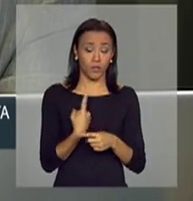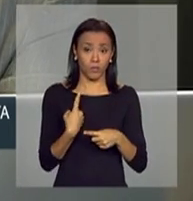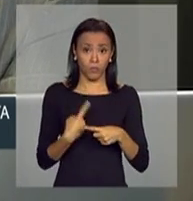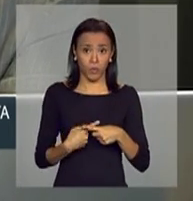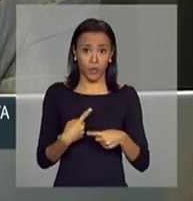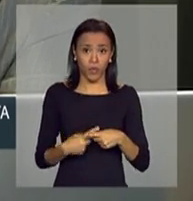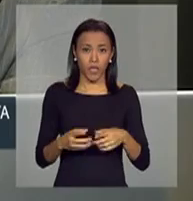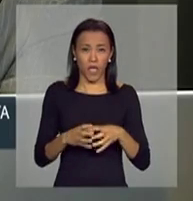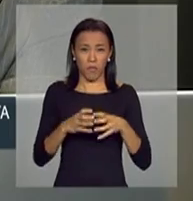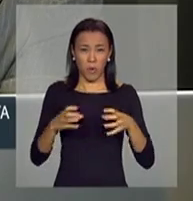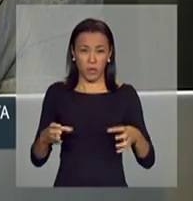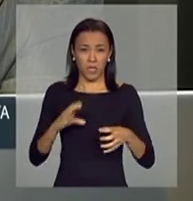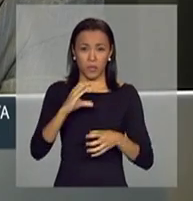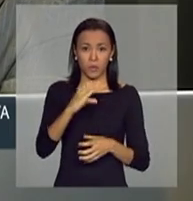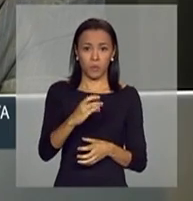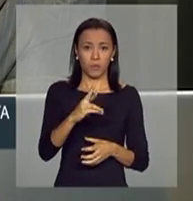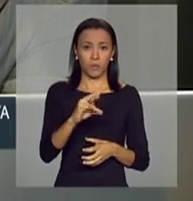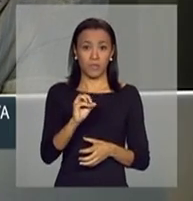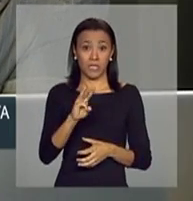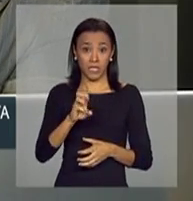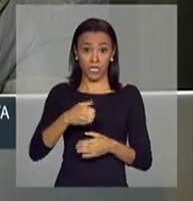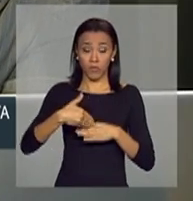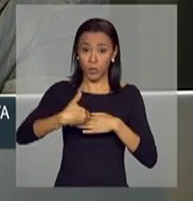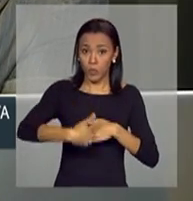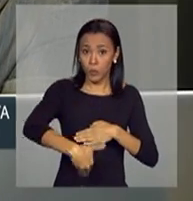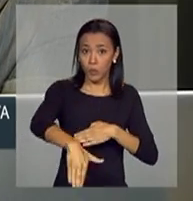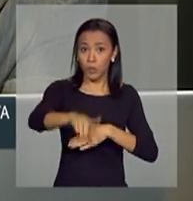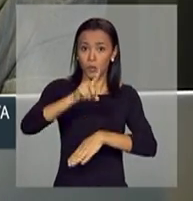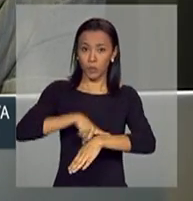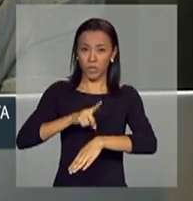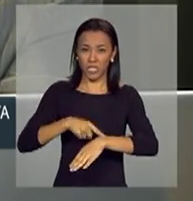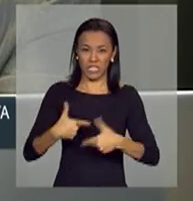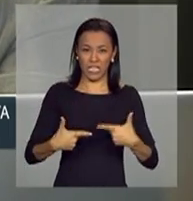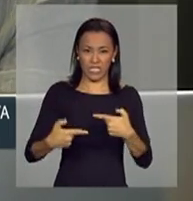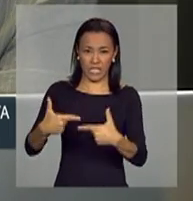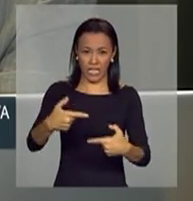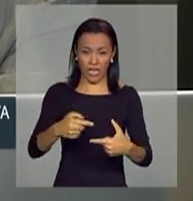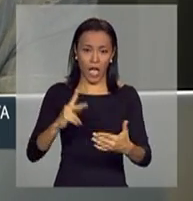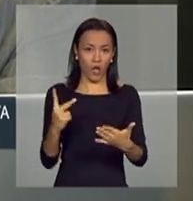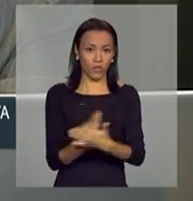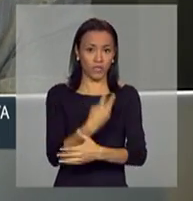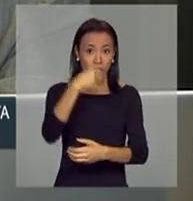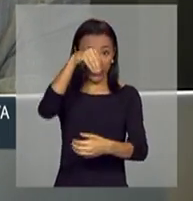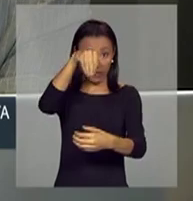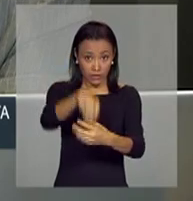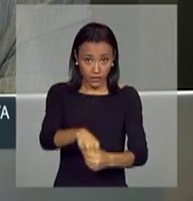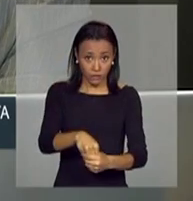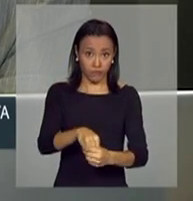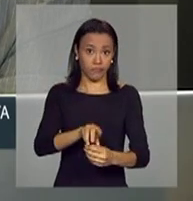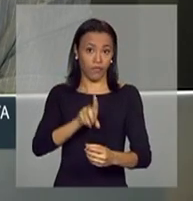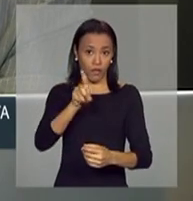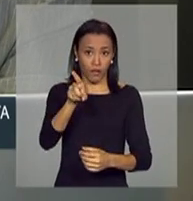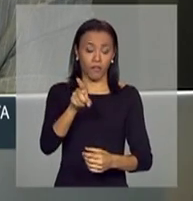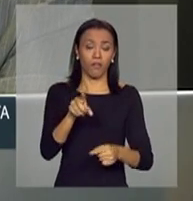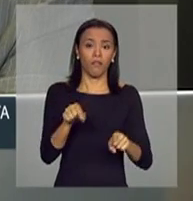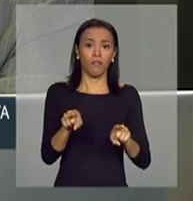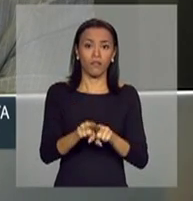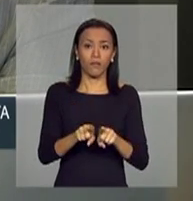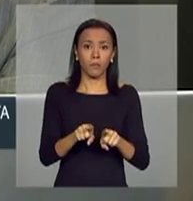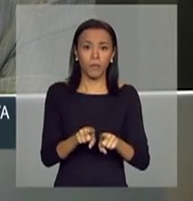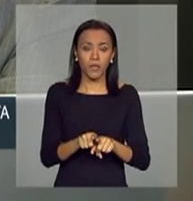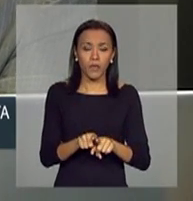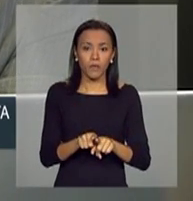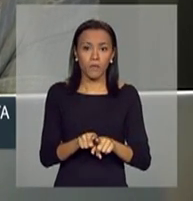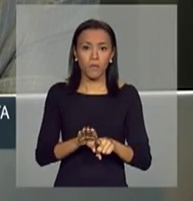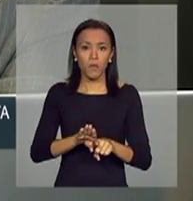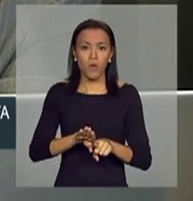y los crímenes que se habían cometido durante el conflicto armado interno. Y creo ser exacto cuando digo